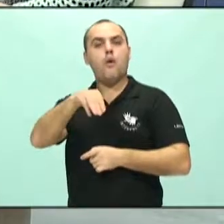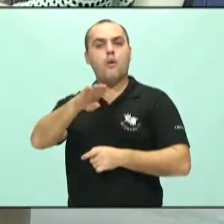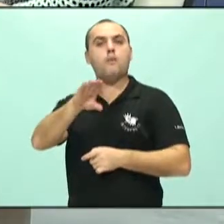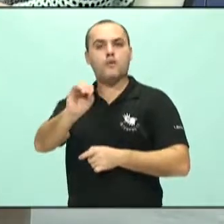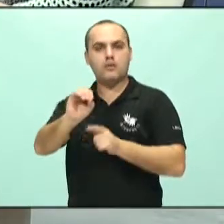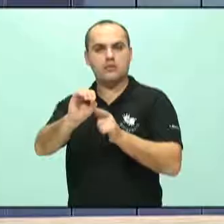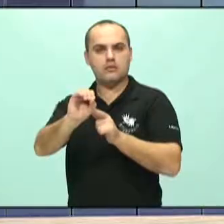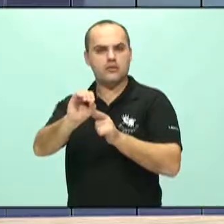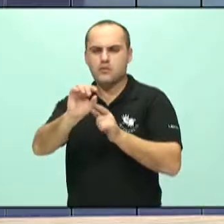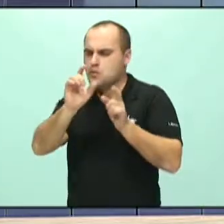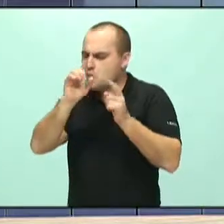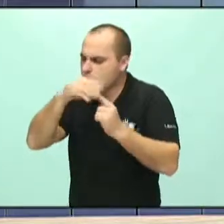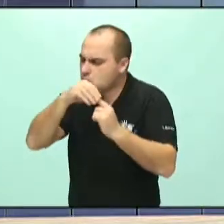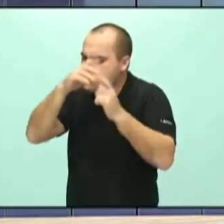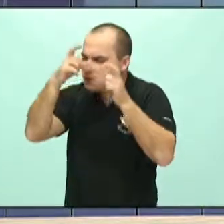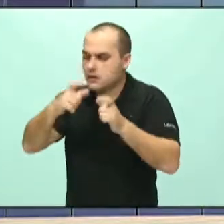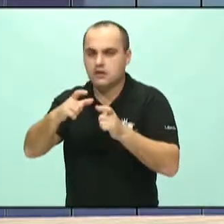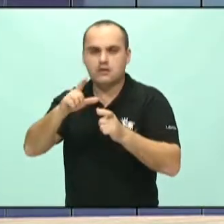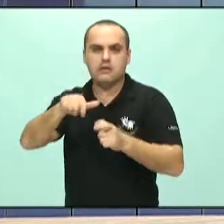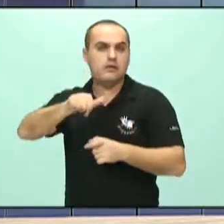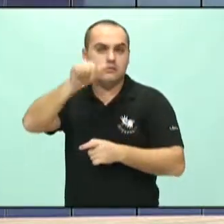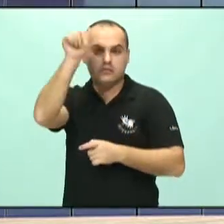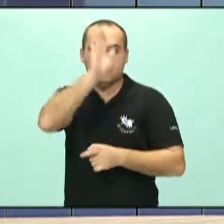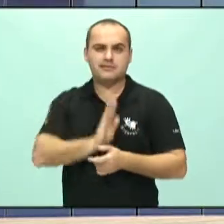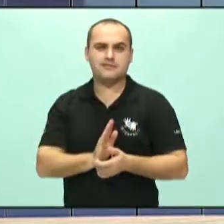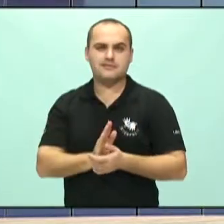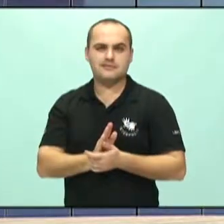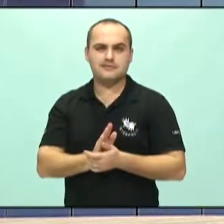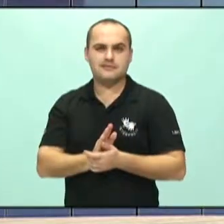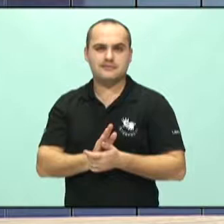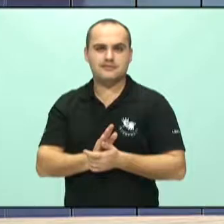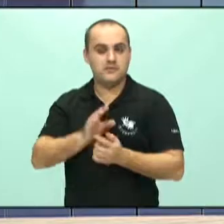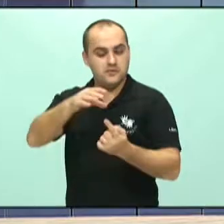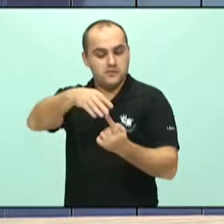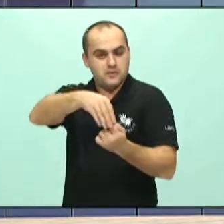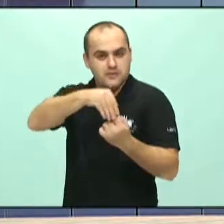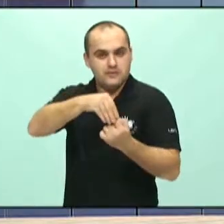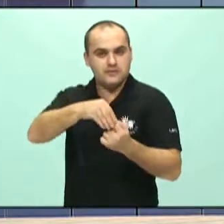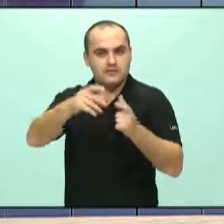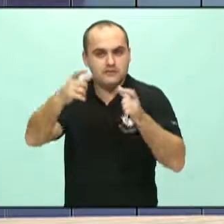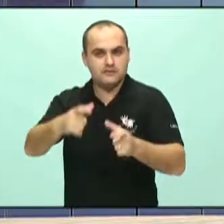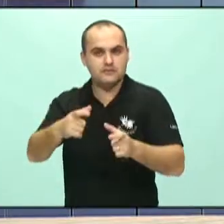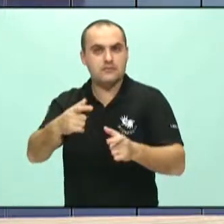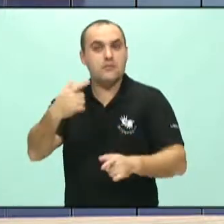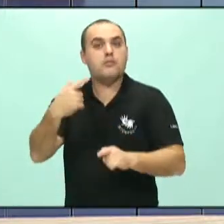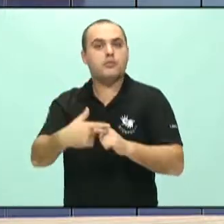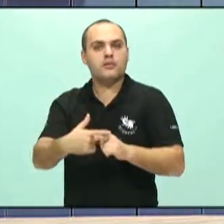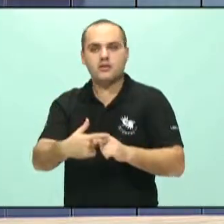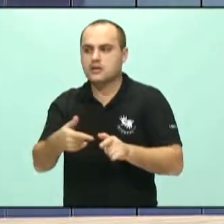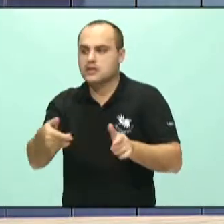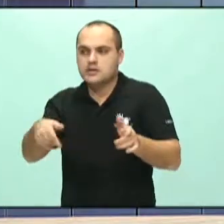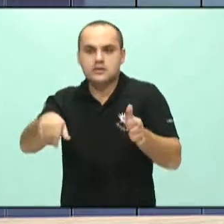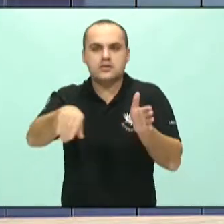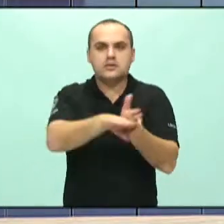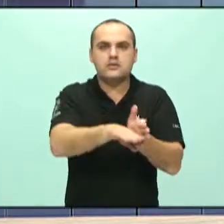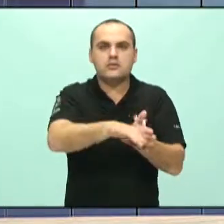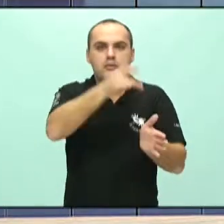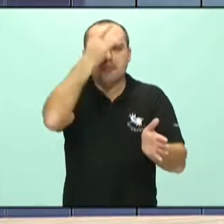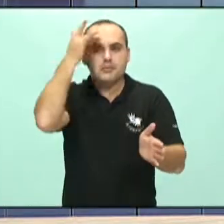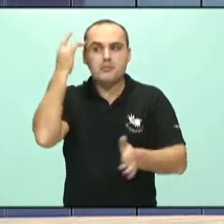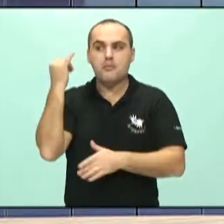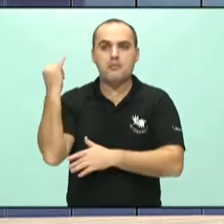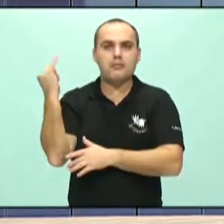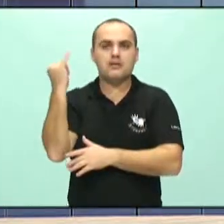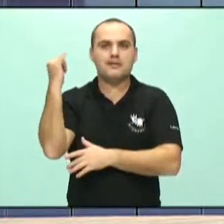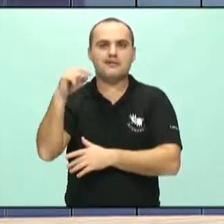diversidade grande de culturas é o Brasil, né? Por quê? Porque para cá veio a nobreza para cá. Então, se você vê hoje,